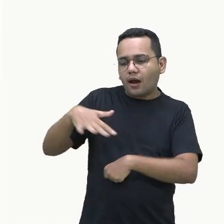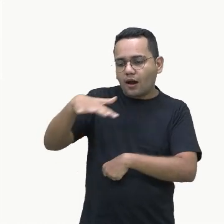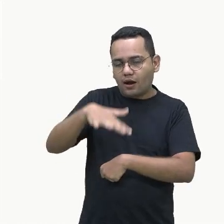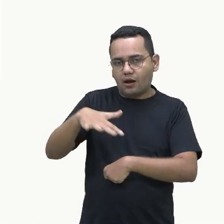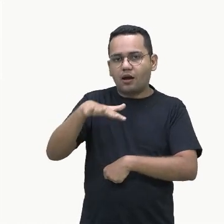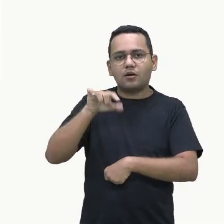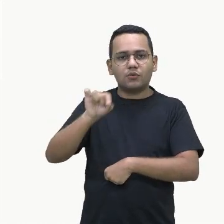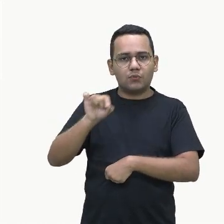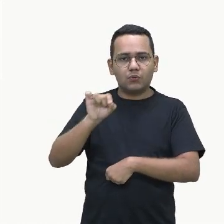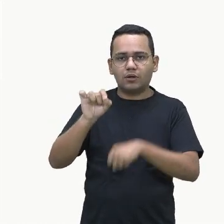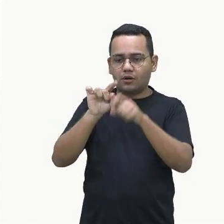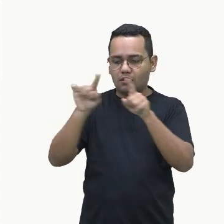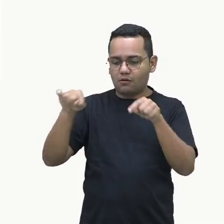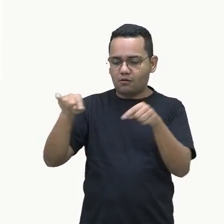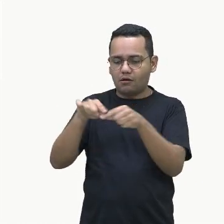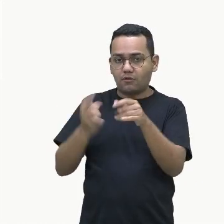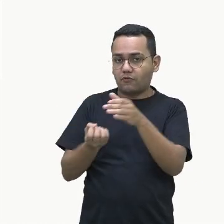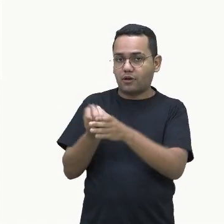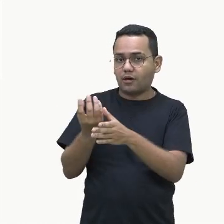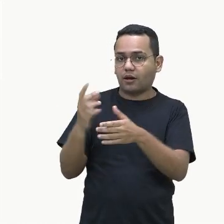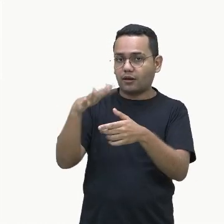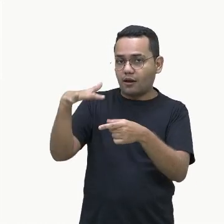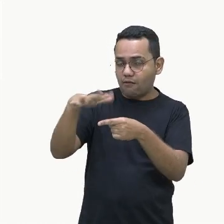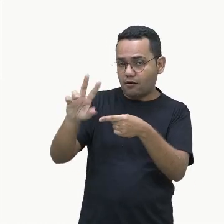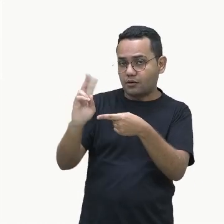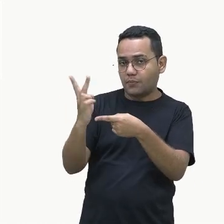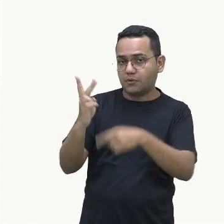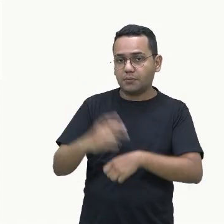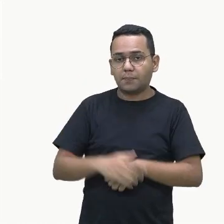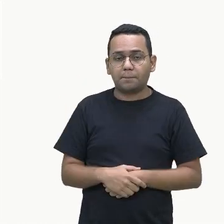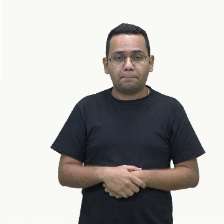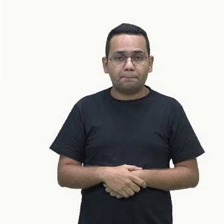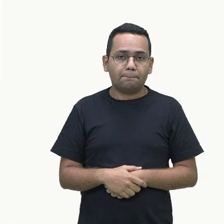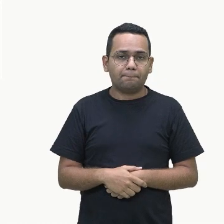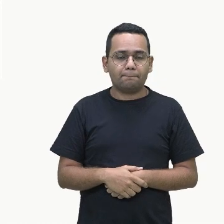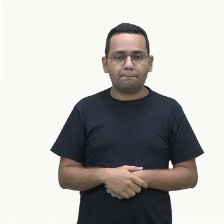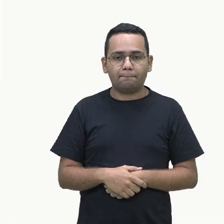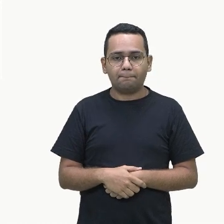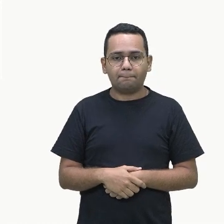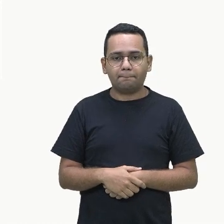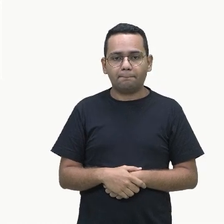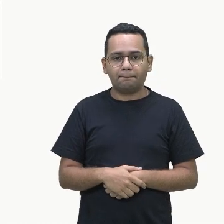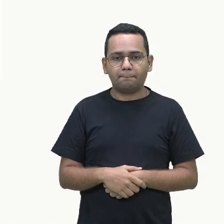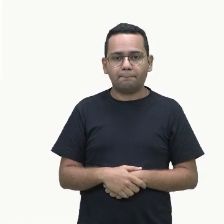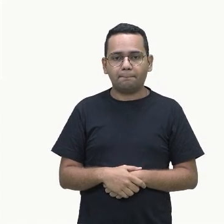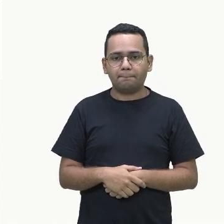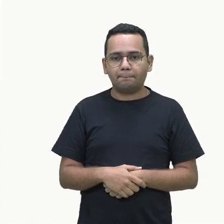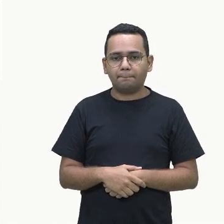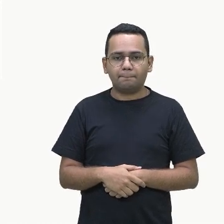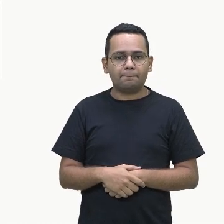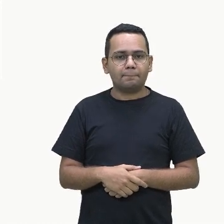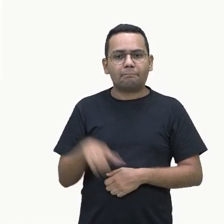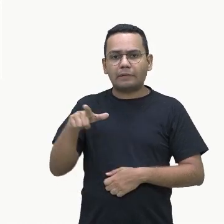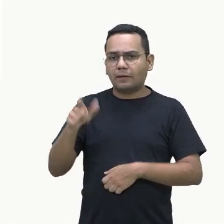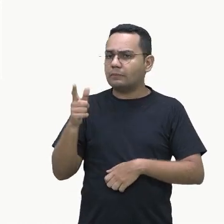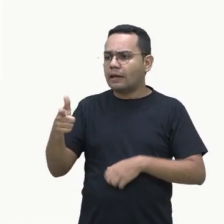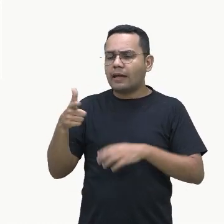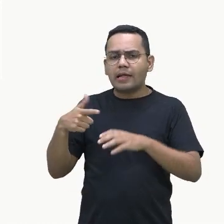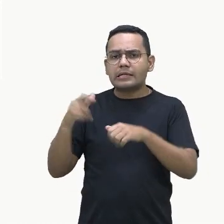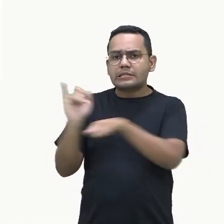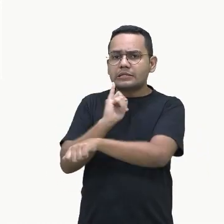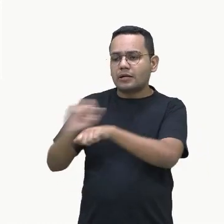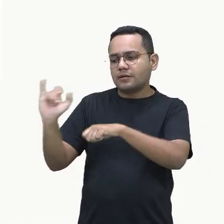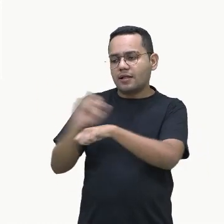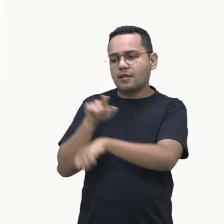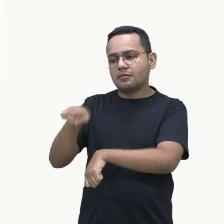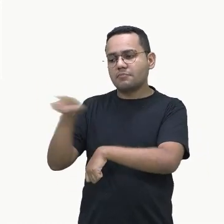meu quadrado que foi construído sobre a hipotenusa. E isso é válido para todos os